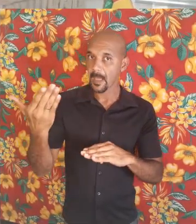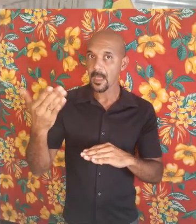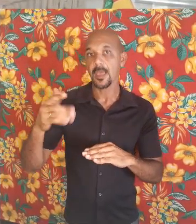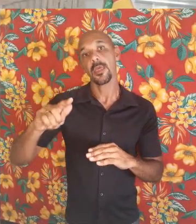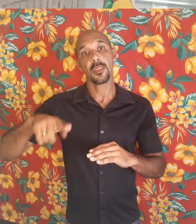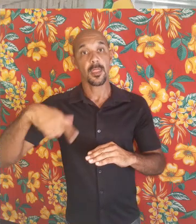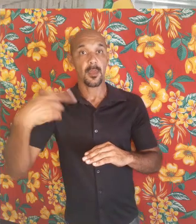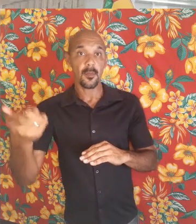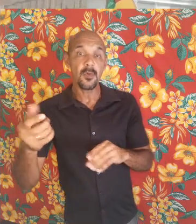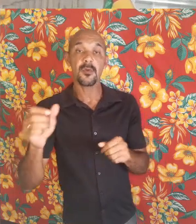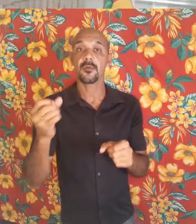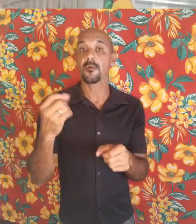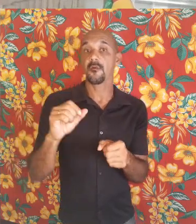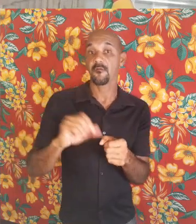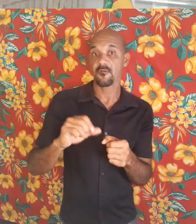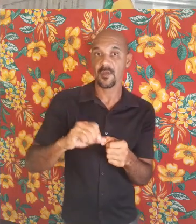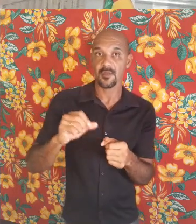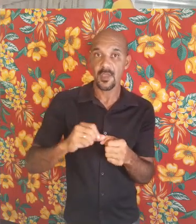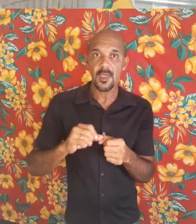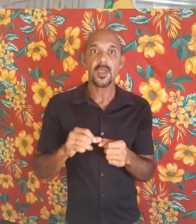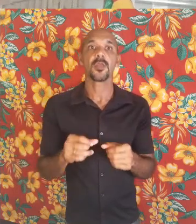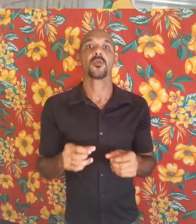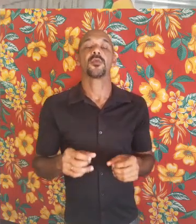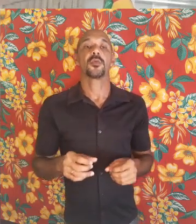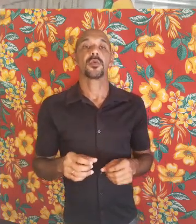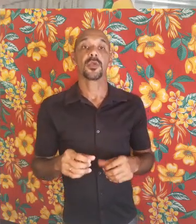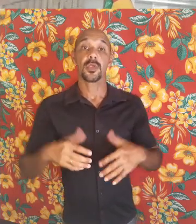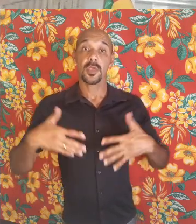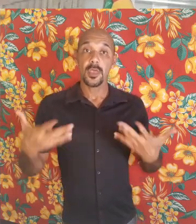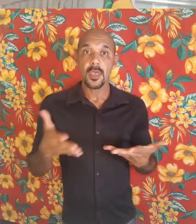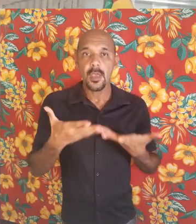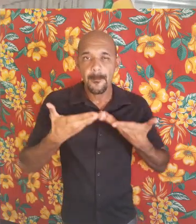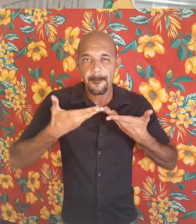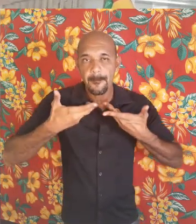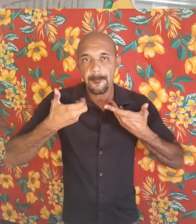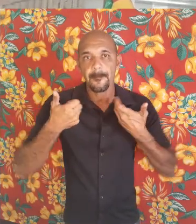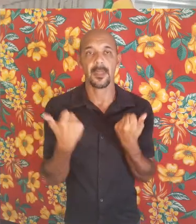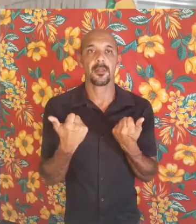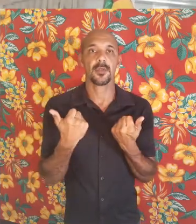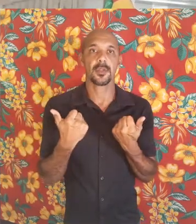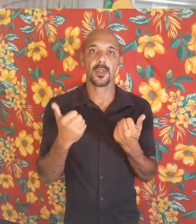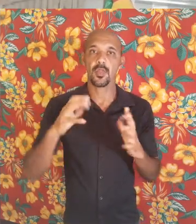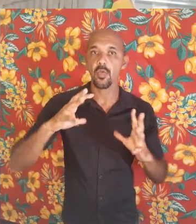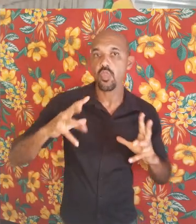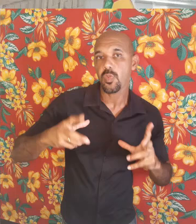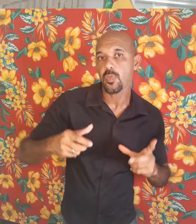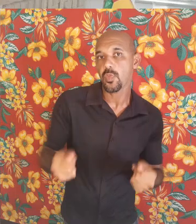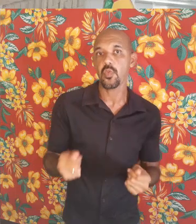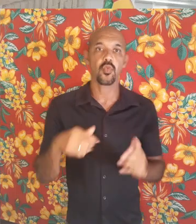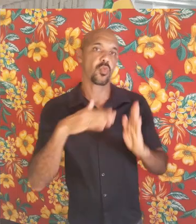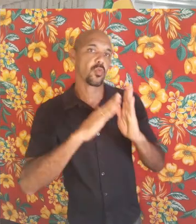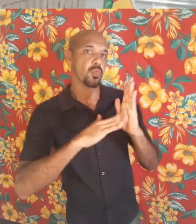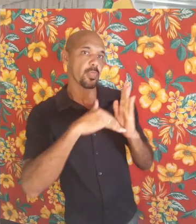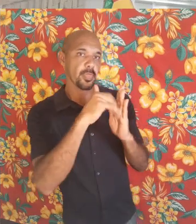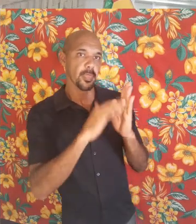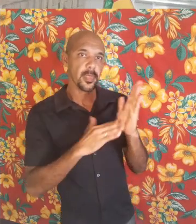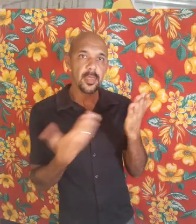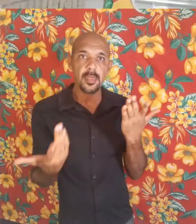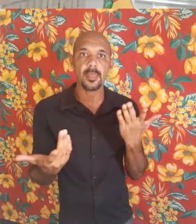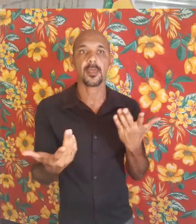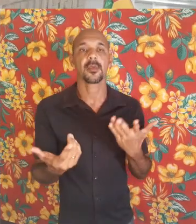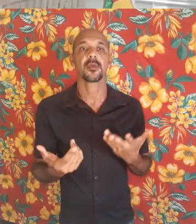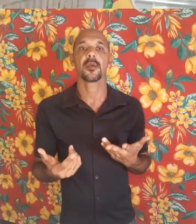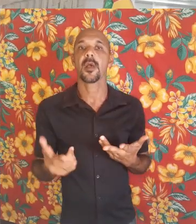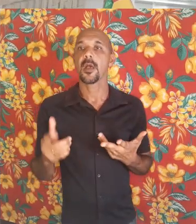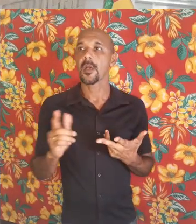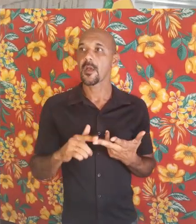outro. Aí fui aprimorando, né? Fui aprimorando ferramentas, tintas, maneira de